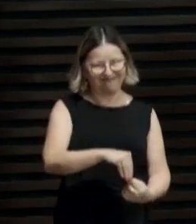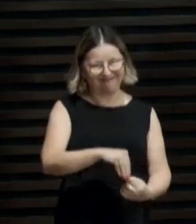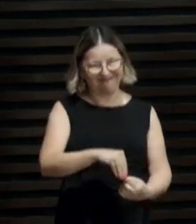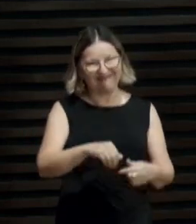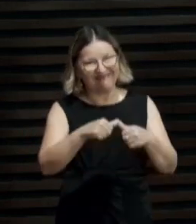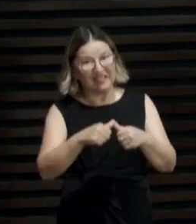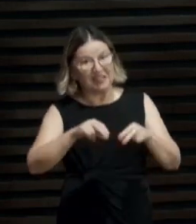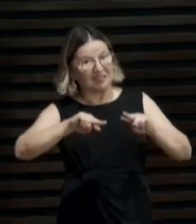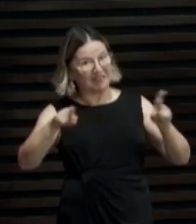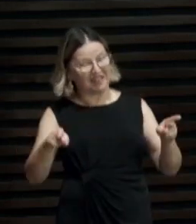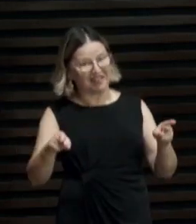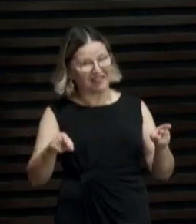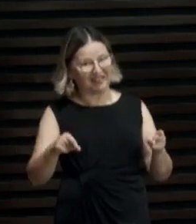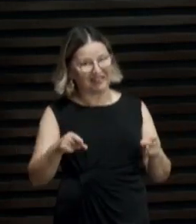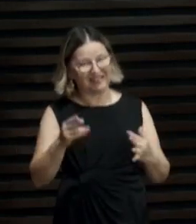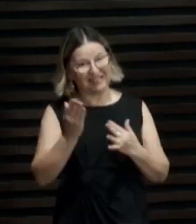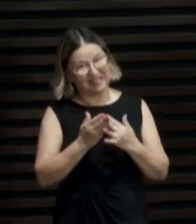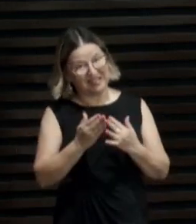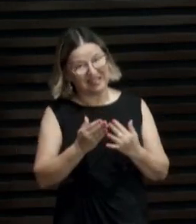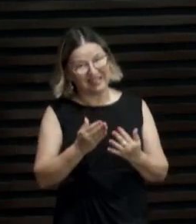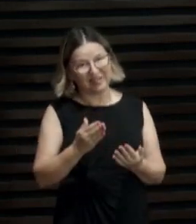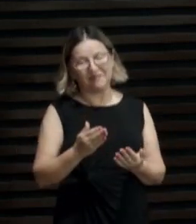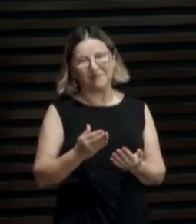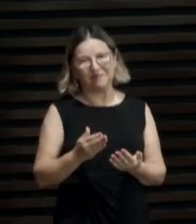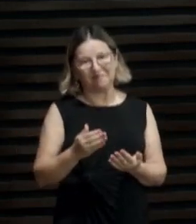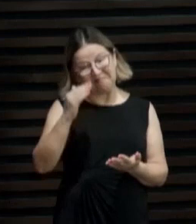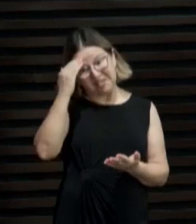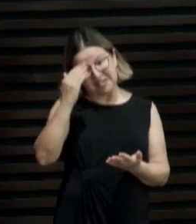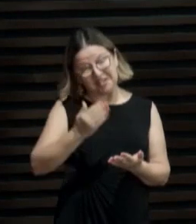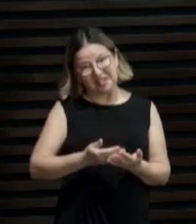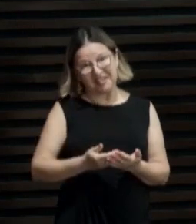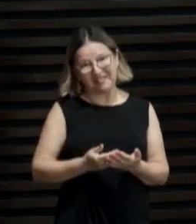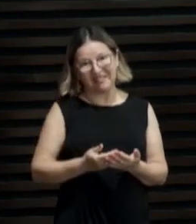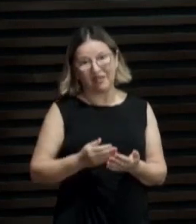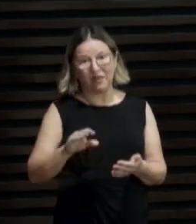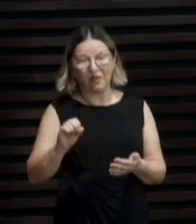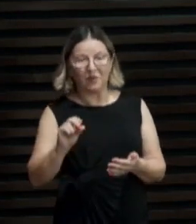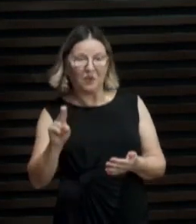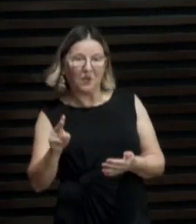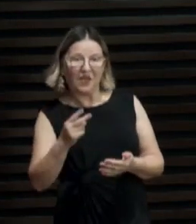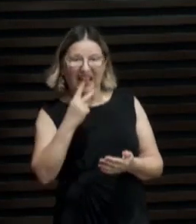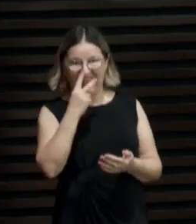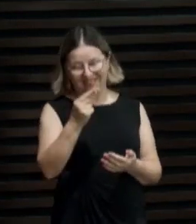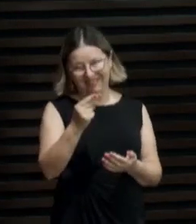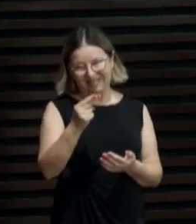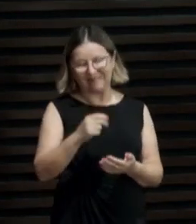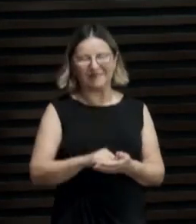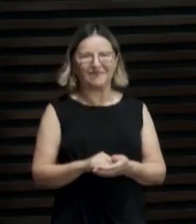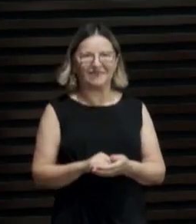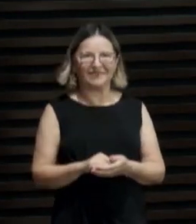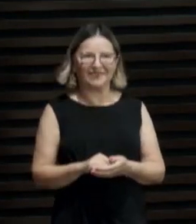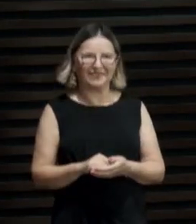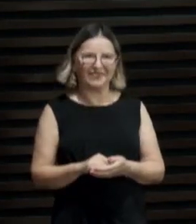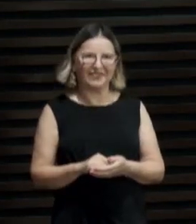entre crer e acreditar. Eu acredito que esse paraquedas vai abrir e eu vou chegar são e salvos no